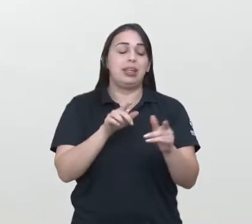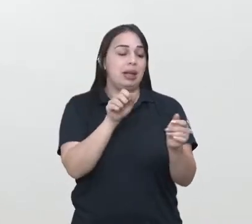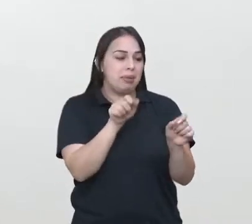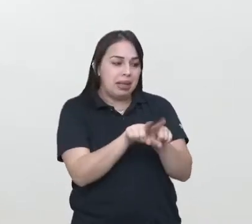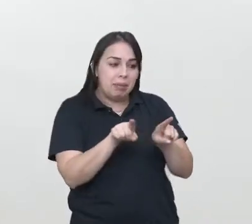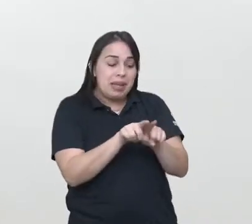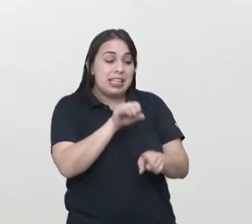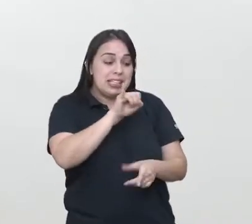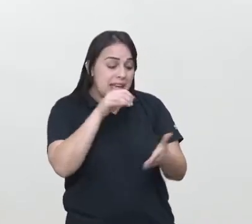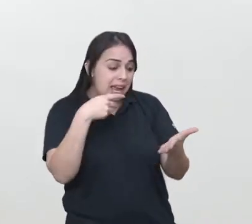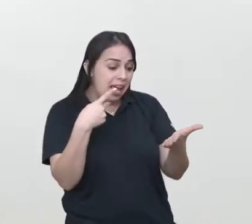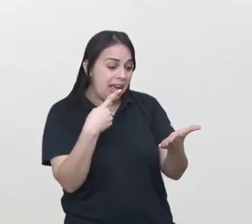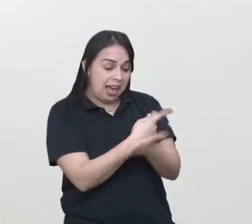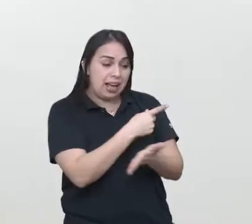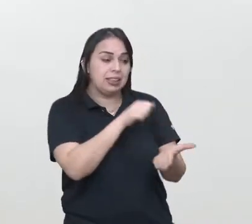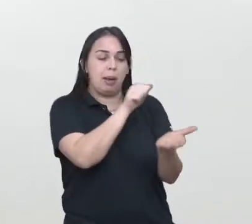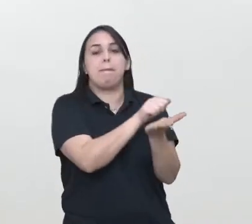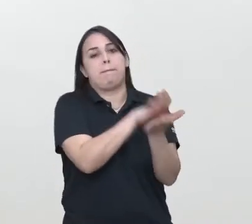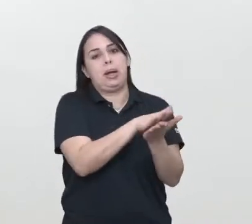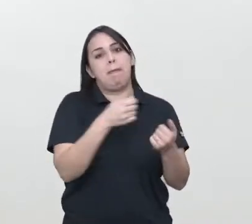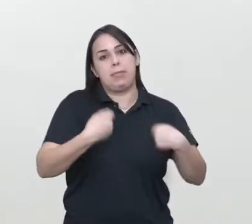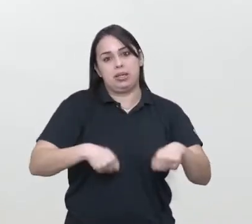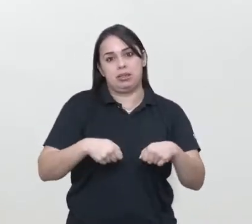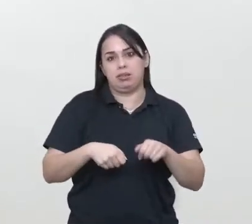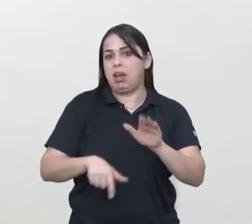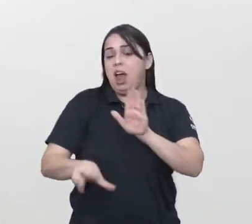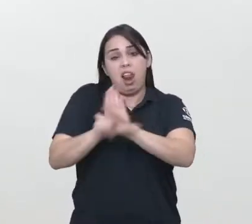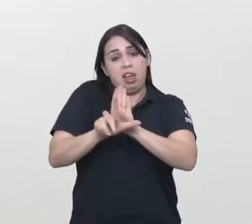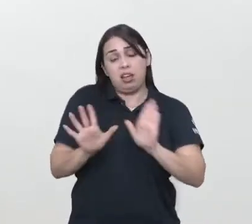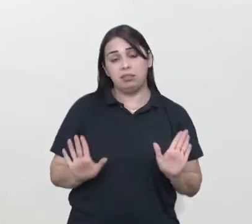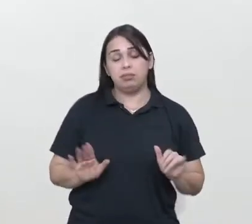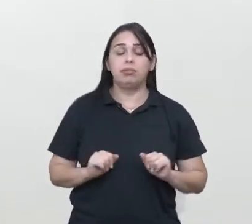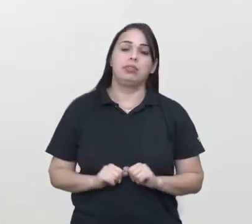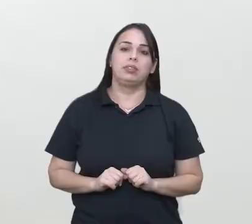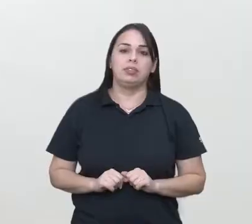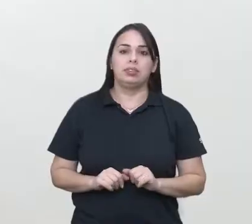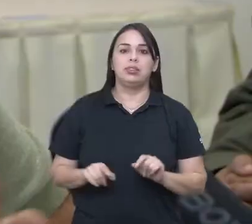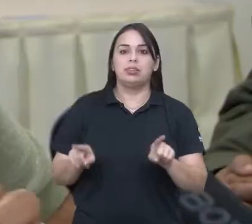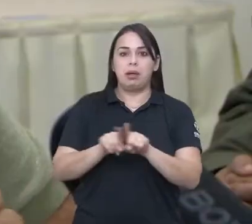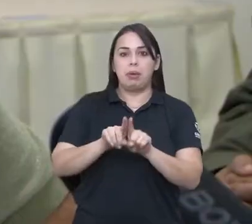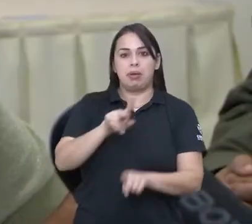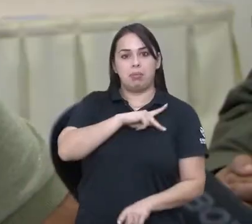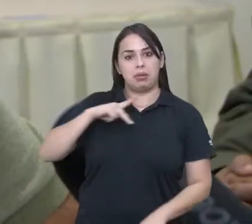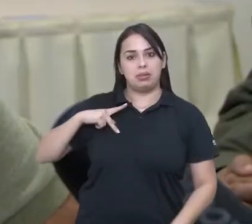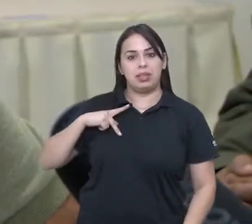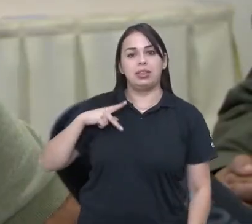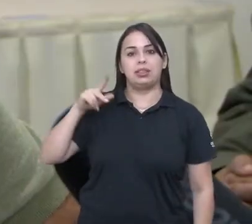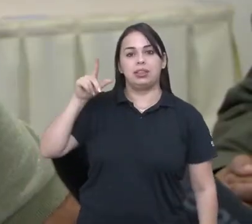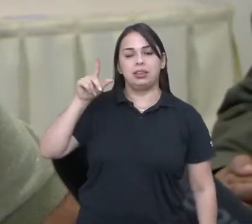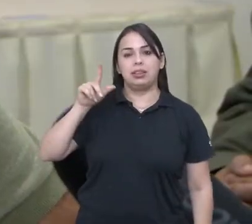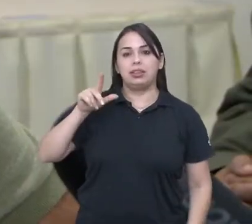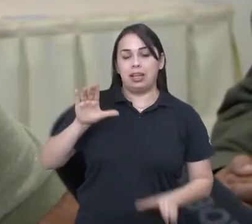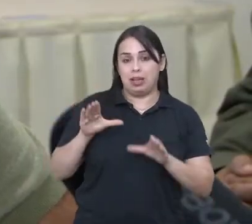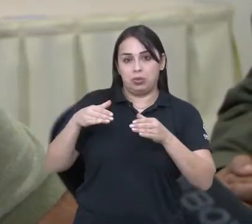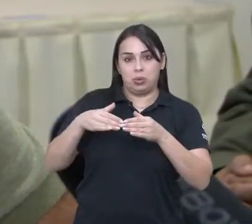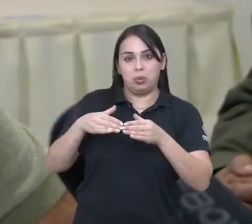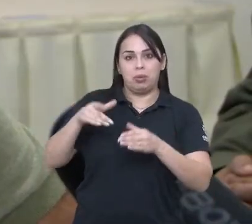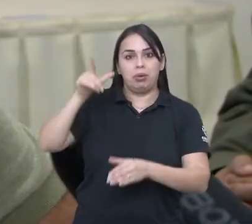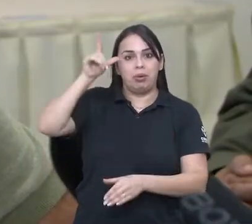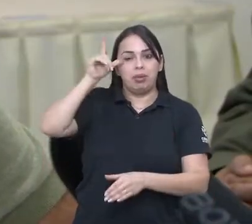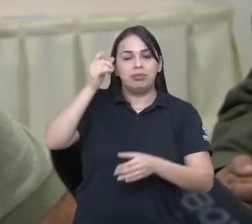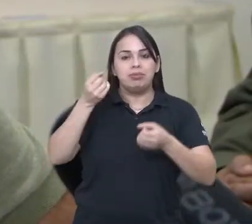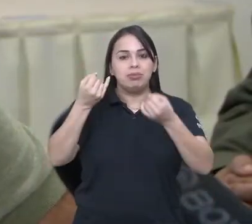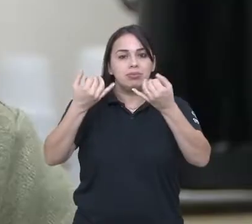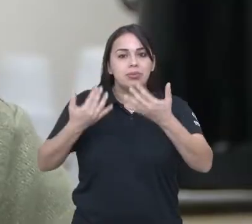contrato fala em advertência e multa, aplicar a lei, somente a lei, nada mais que a lei. Presidente da SEI, o vereador Lino